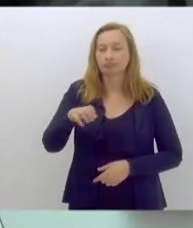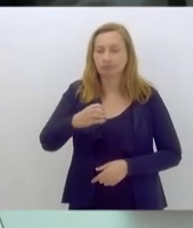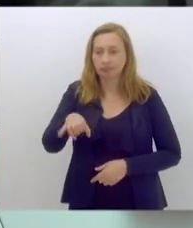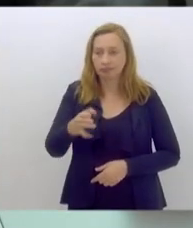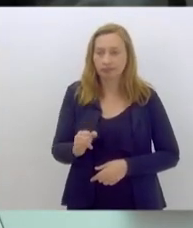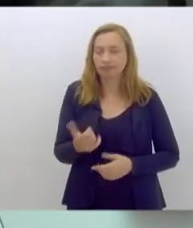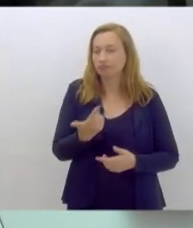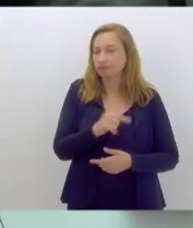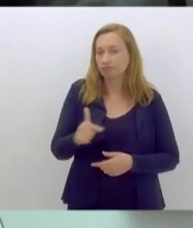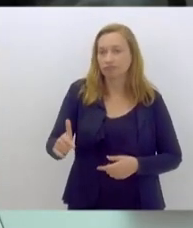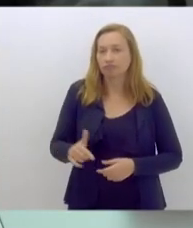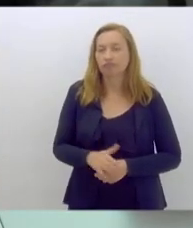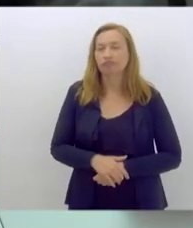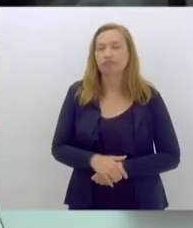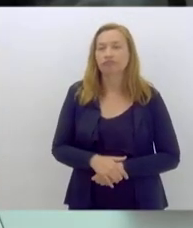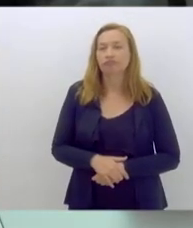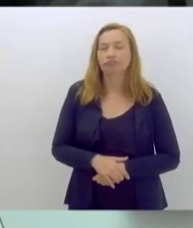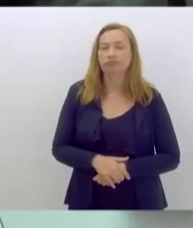estatístico